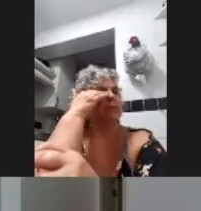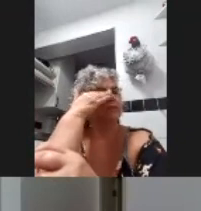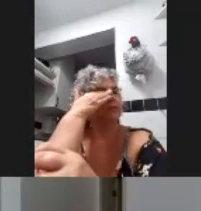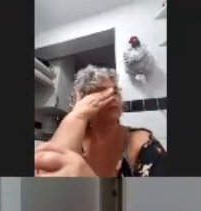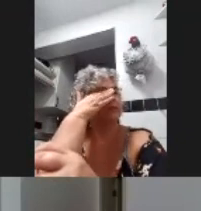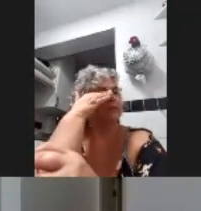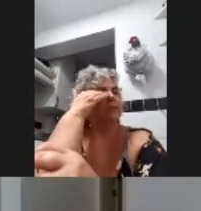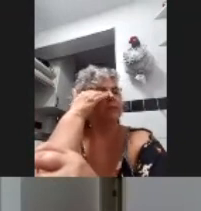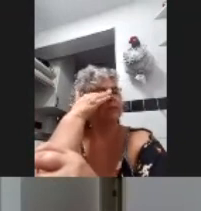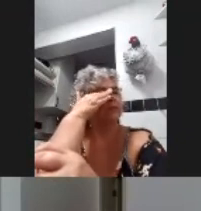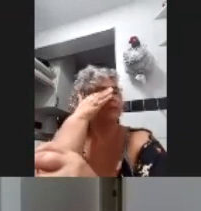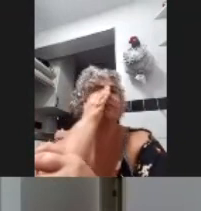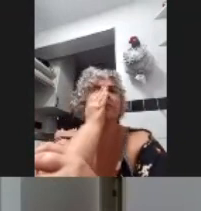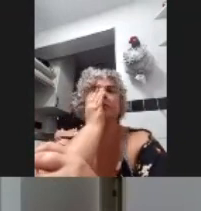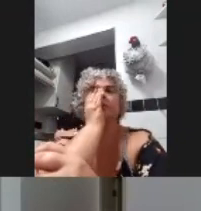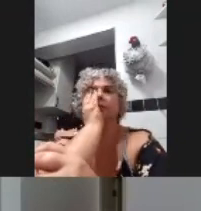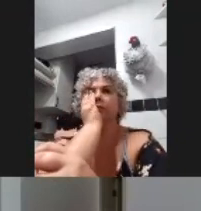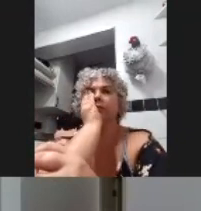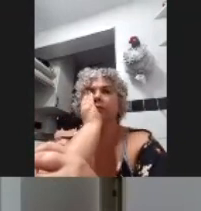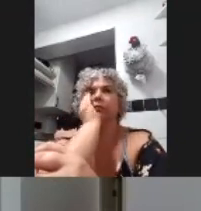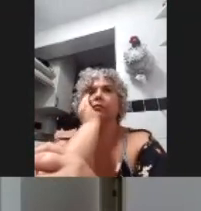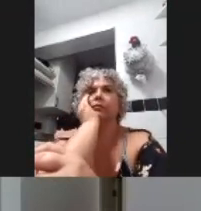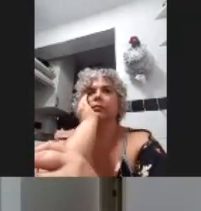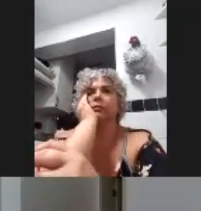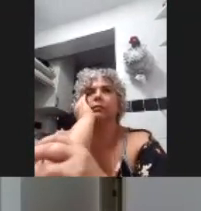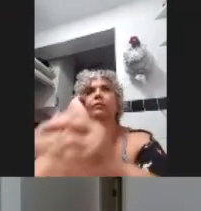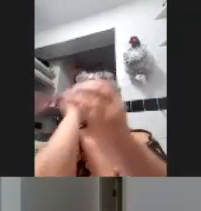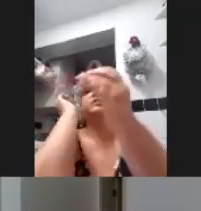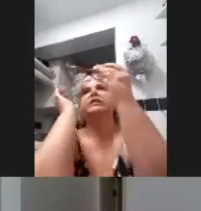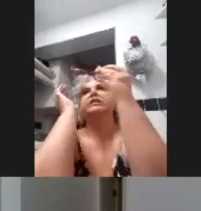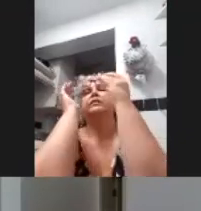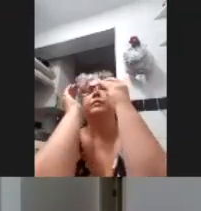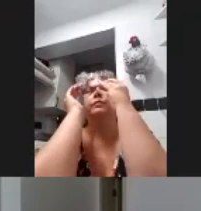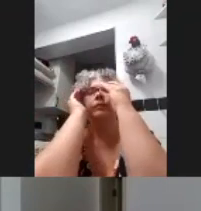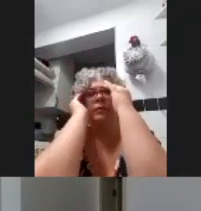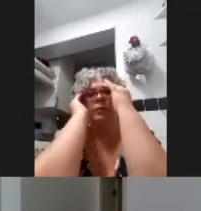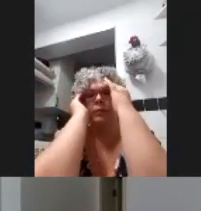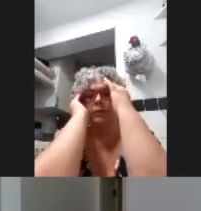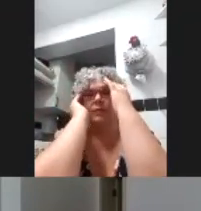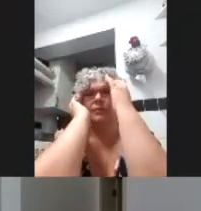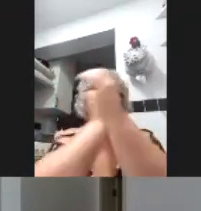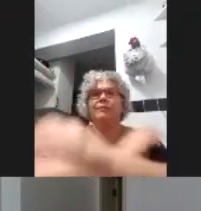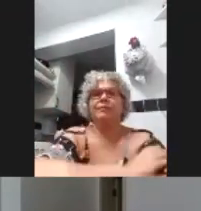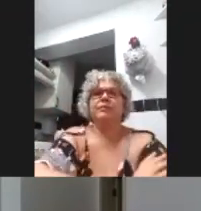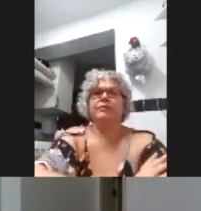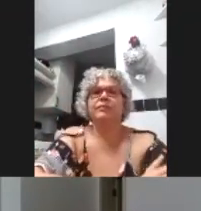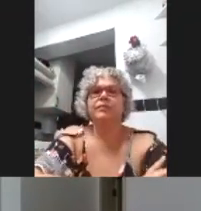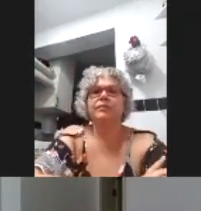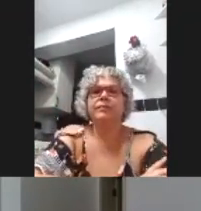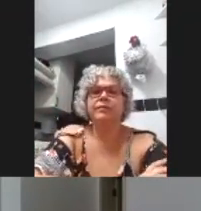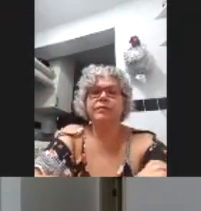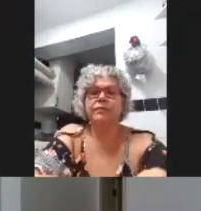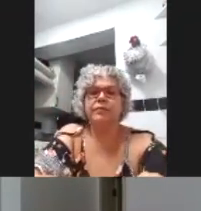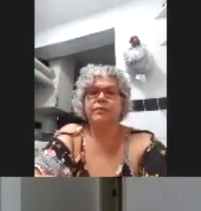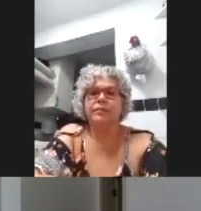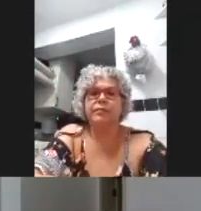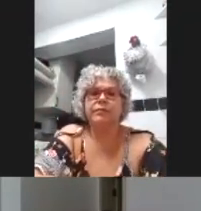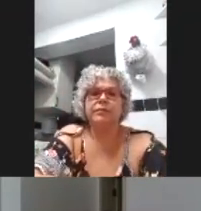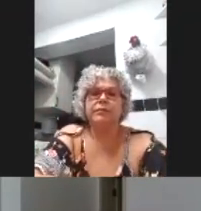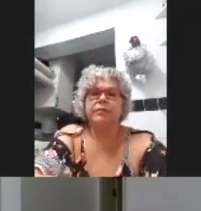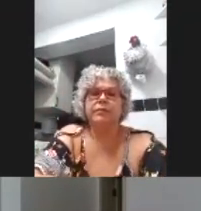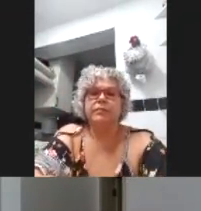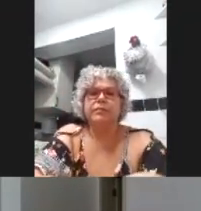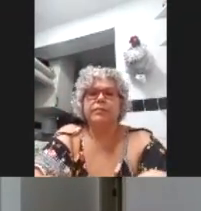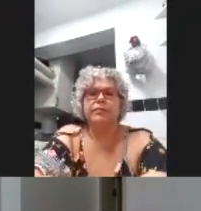fazer um iogurte, fazer tipo um pudim de chia, mas ela precisa realmente ficar hidratada, porque se você ficar colocando,